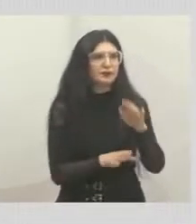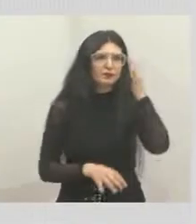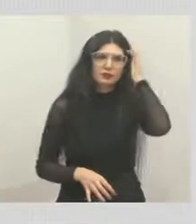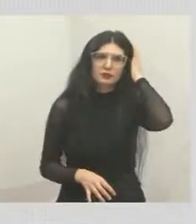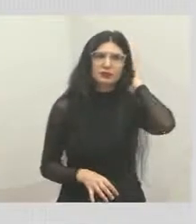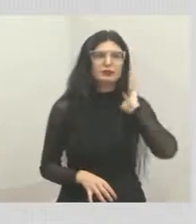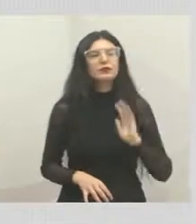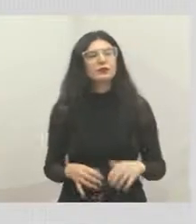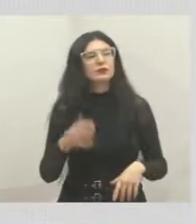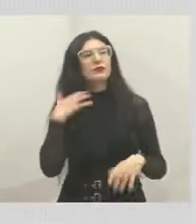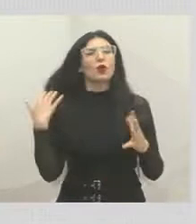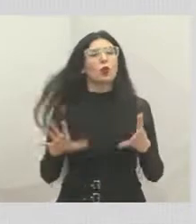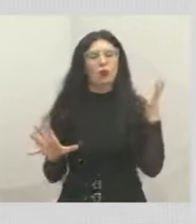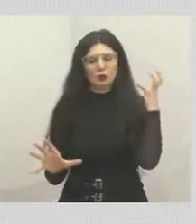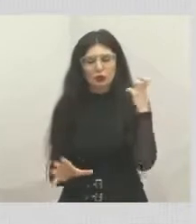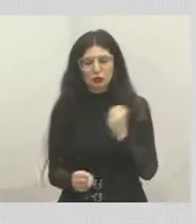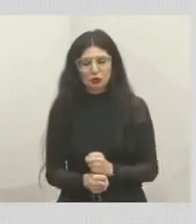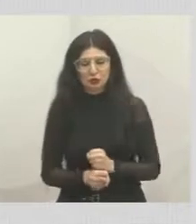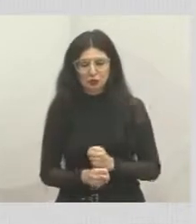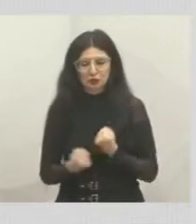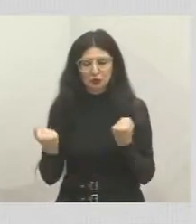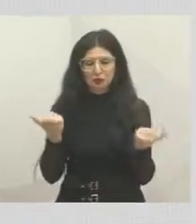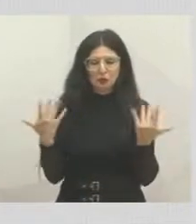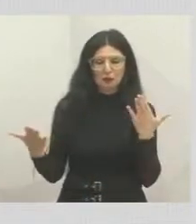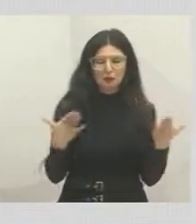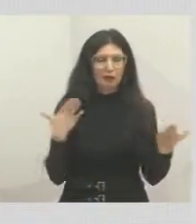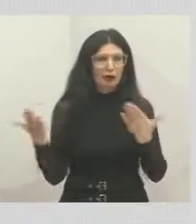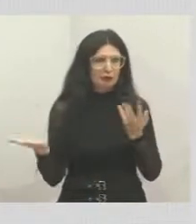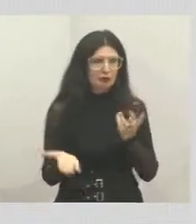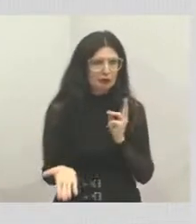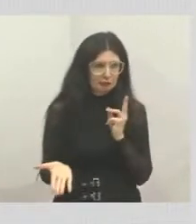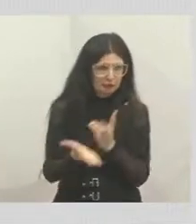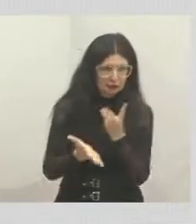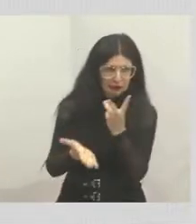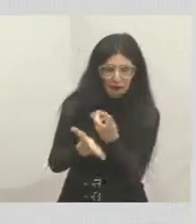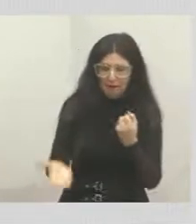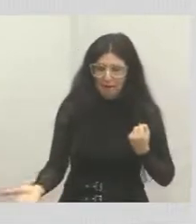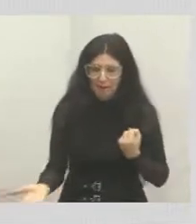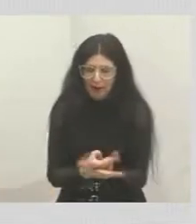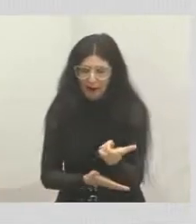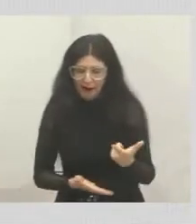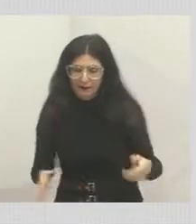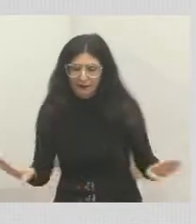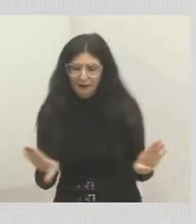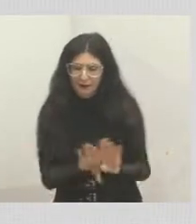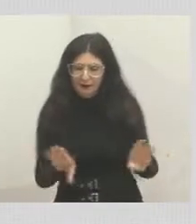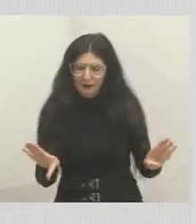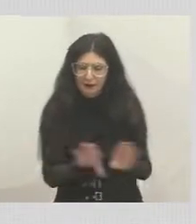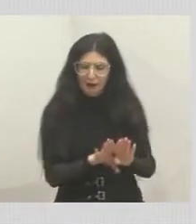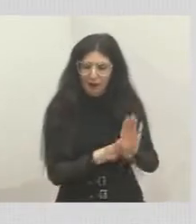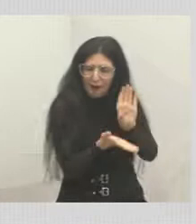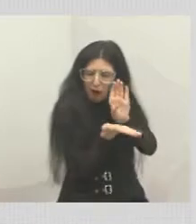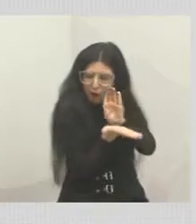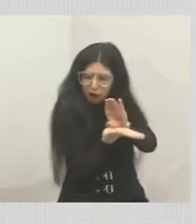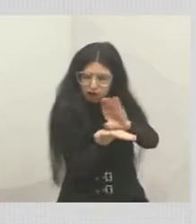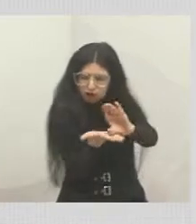Aqui temos um resumo das duas receitas colocadas aqui, que foi as receitas correntes e as receitas de